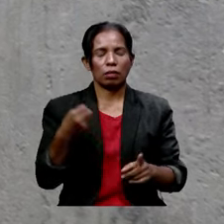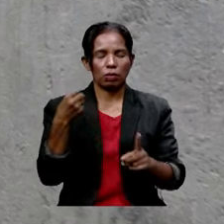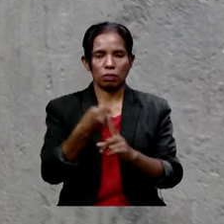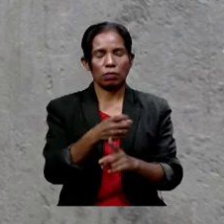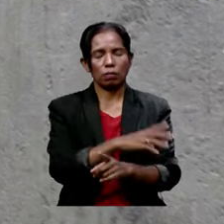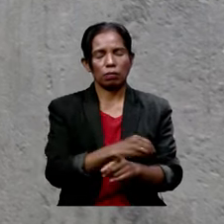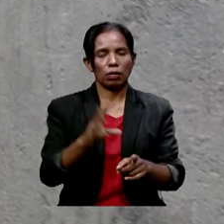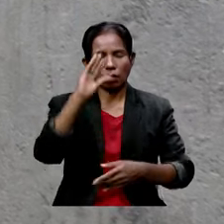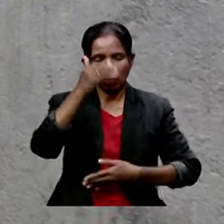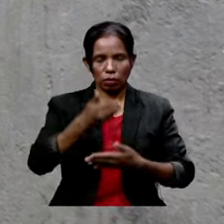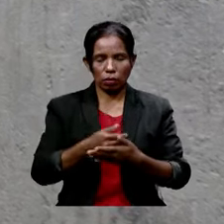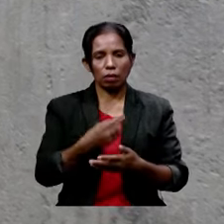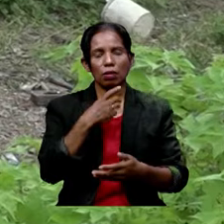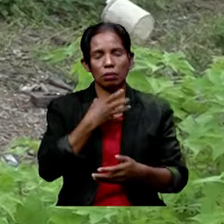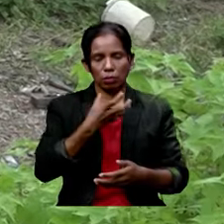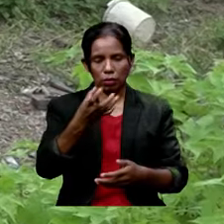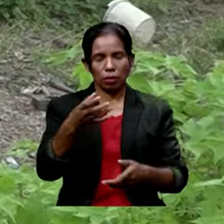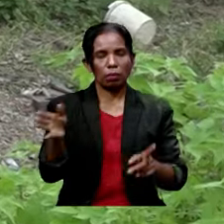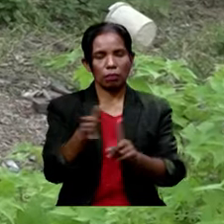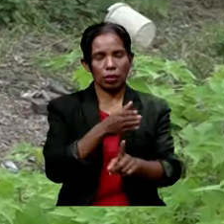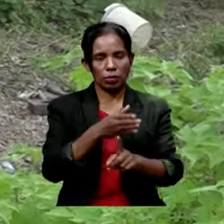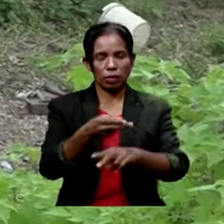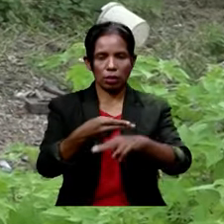sene obaku aku heliman ain